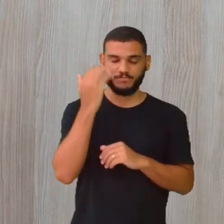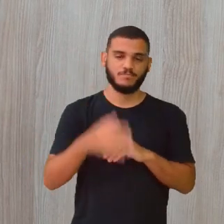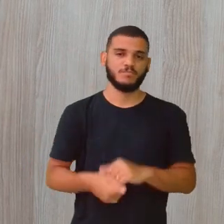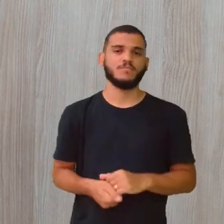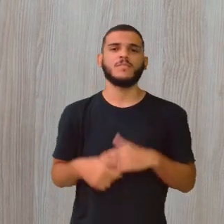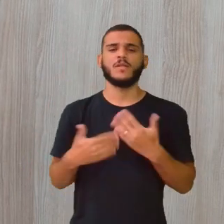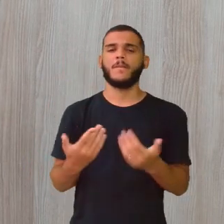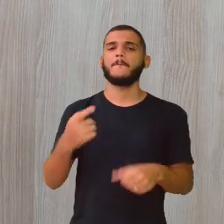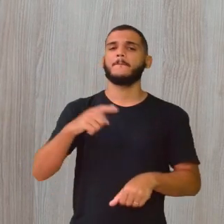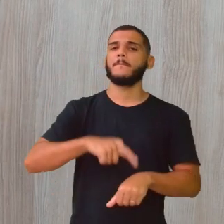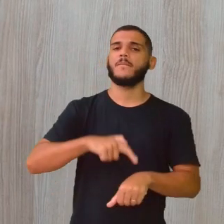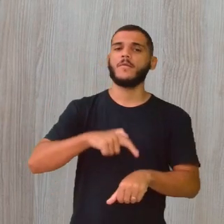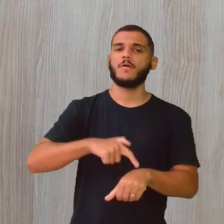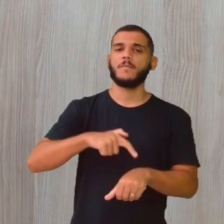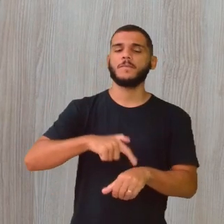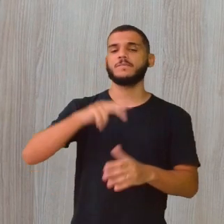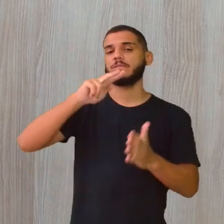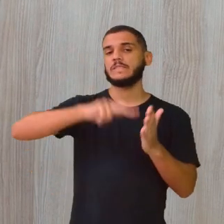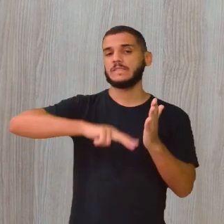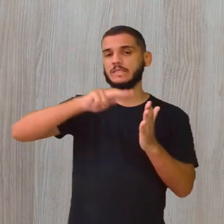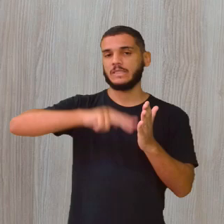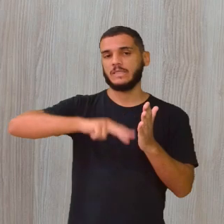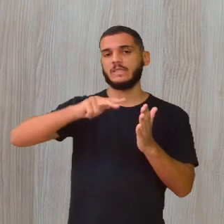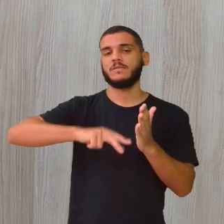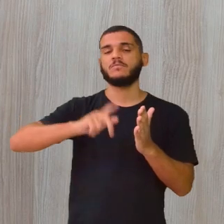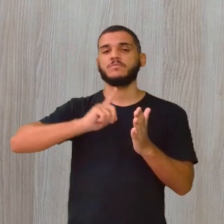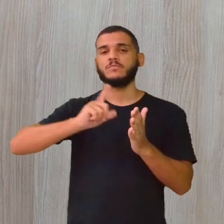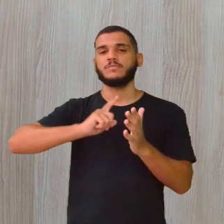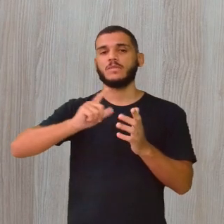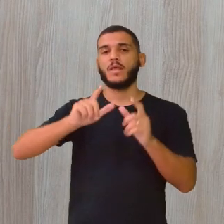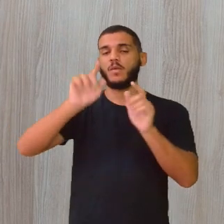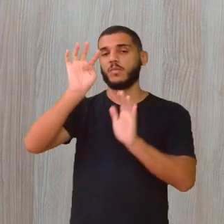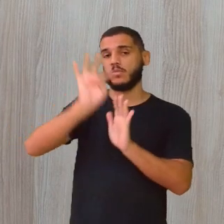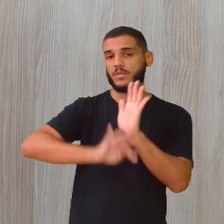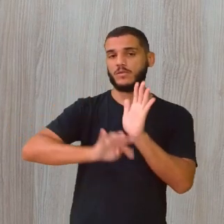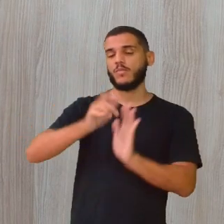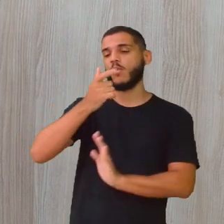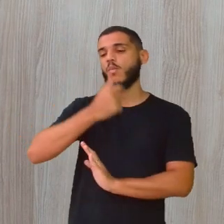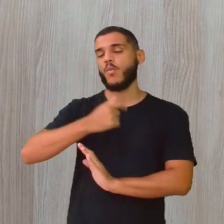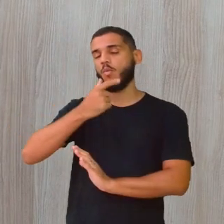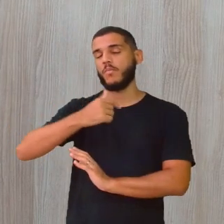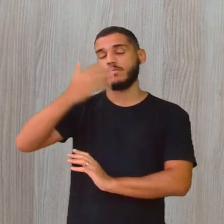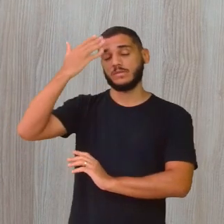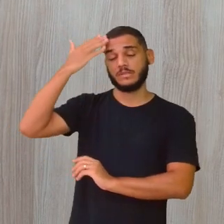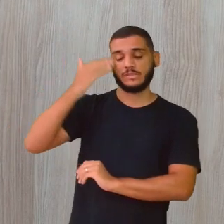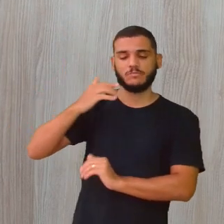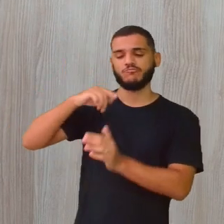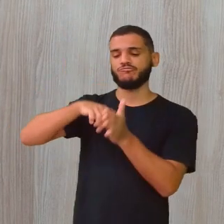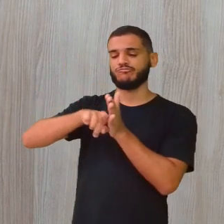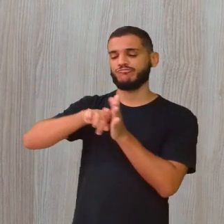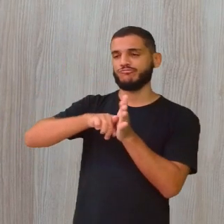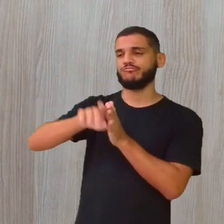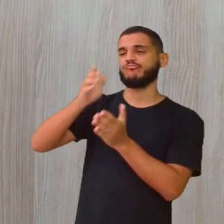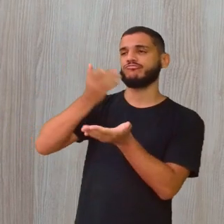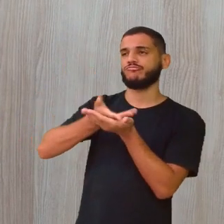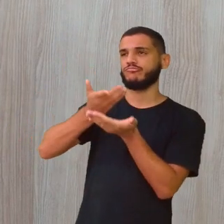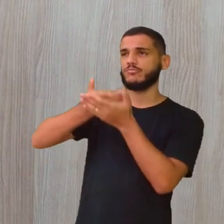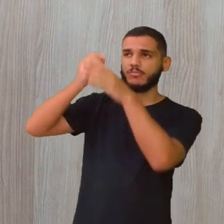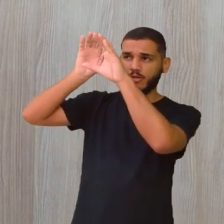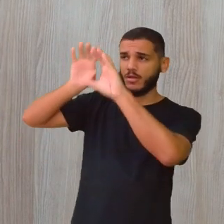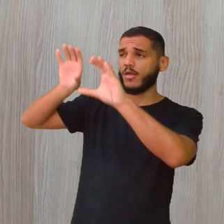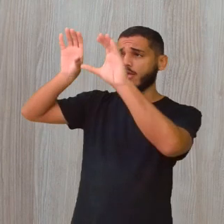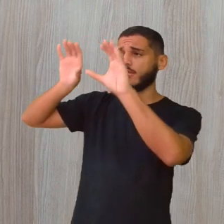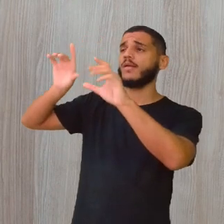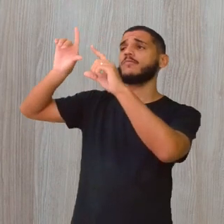Então, quando lemos este trecho, homens sábios que analisavam e estudavam as estrelas